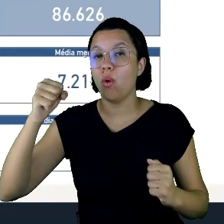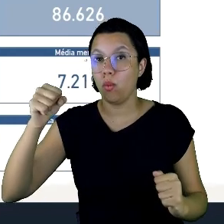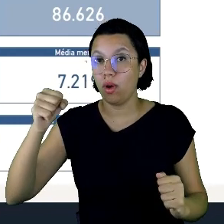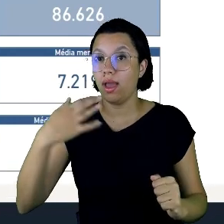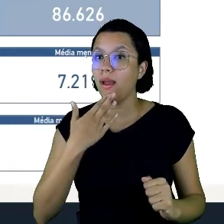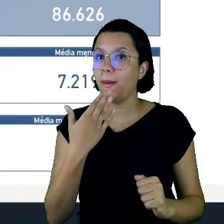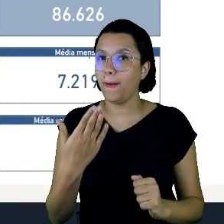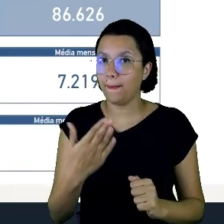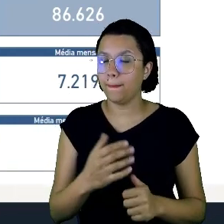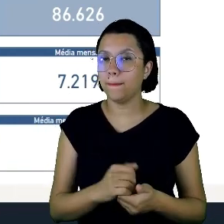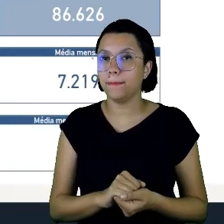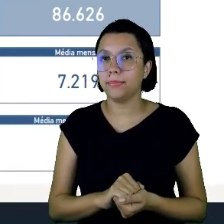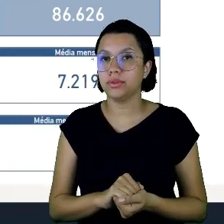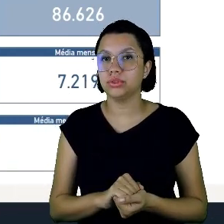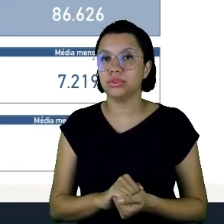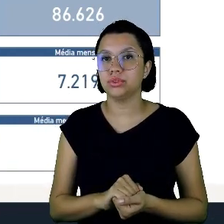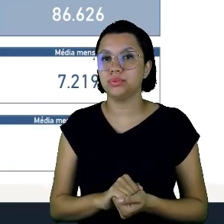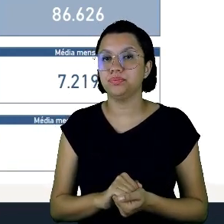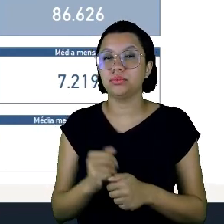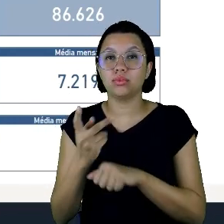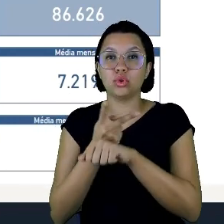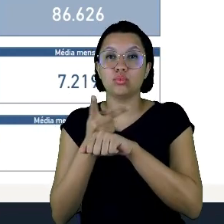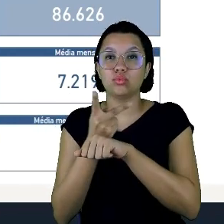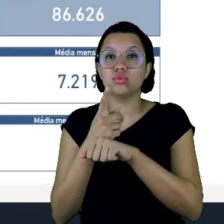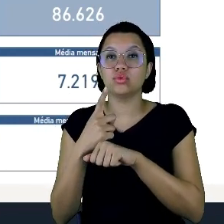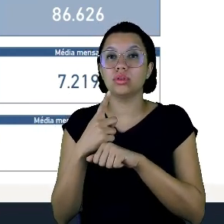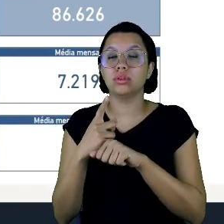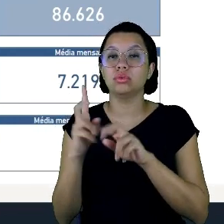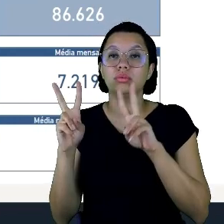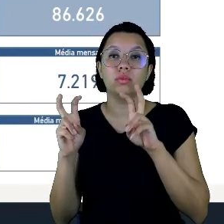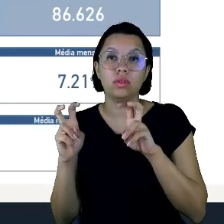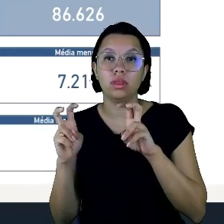fizemos um agrupamento aqui com os grandes demandantes,